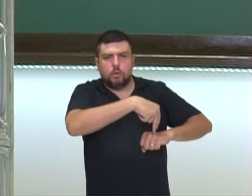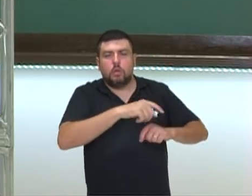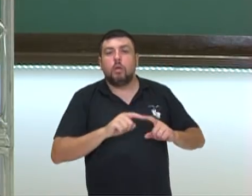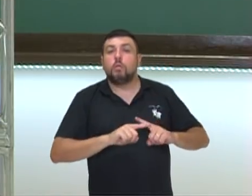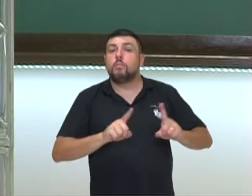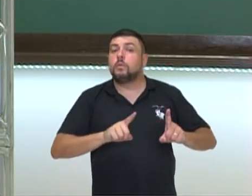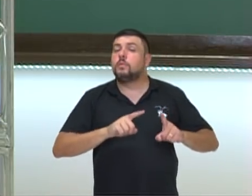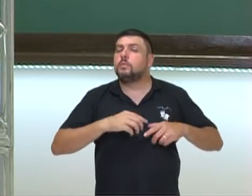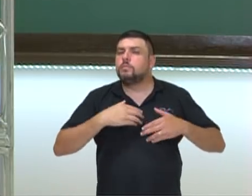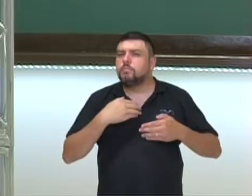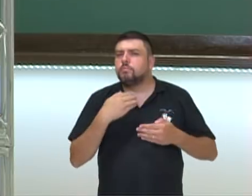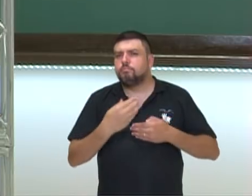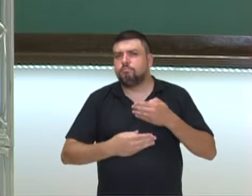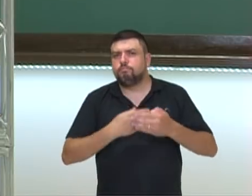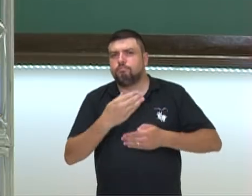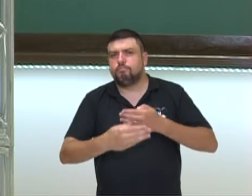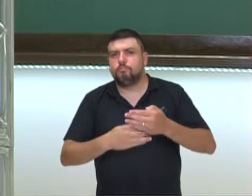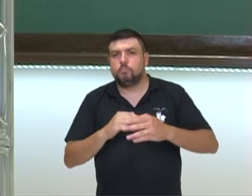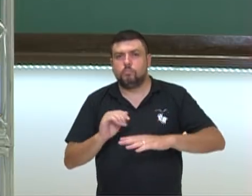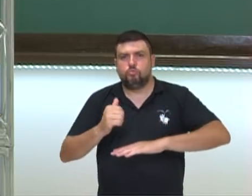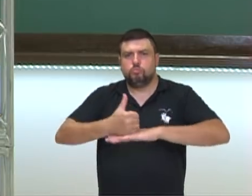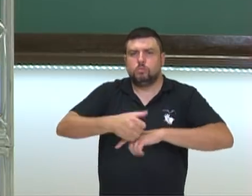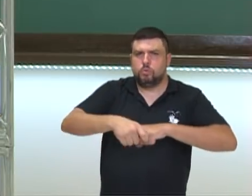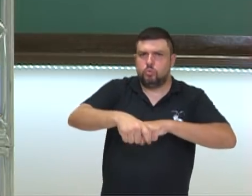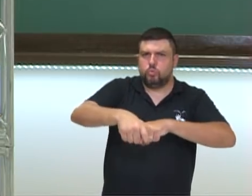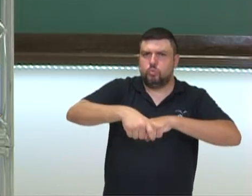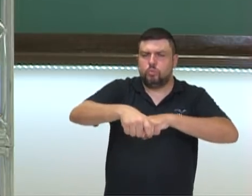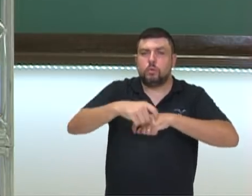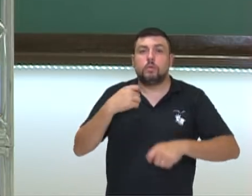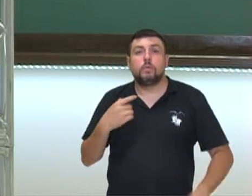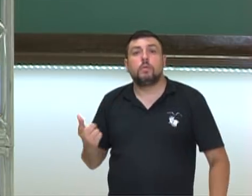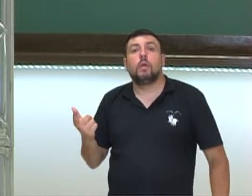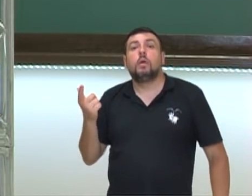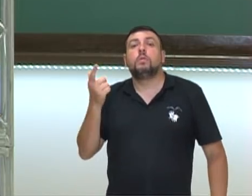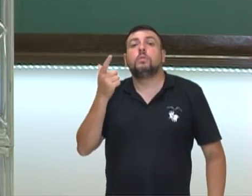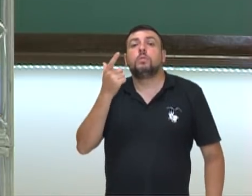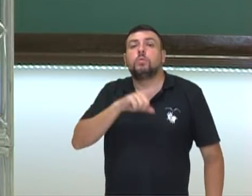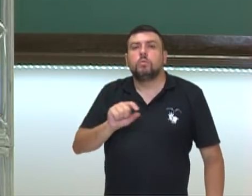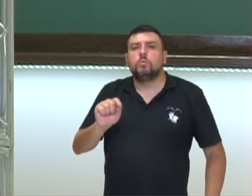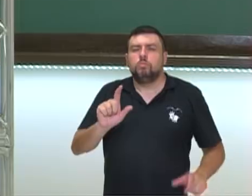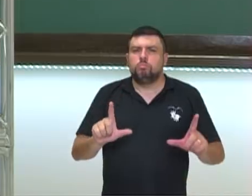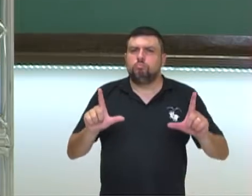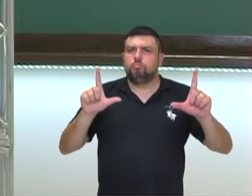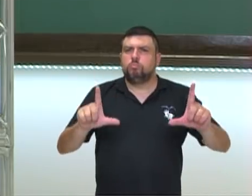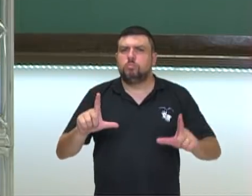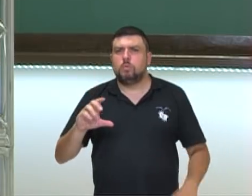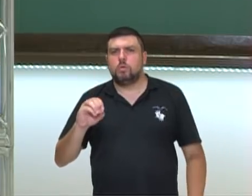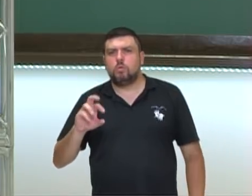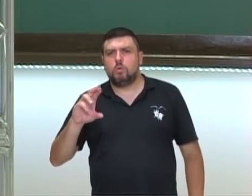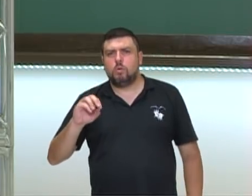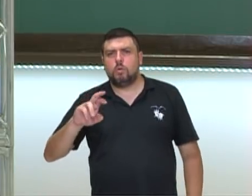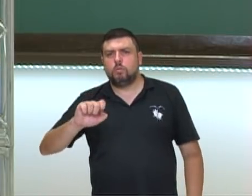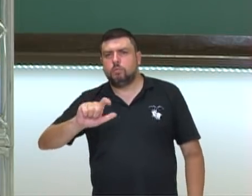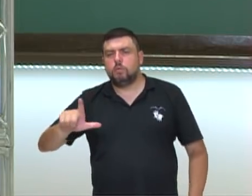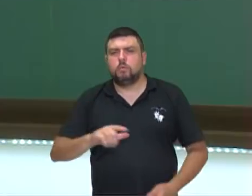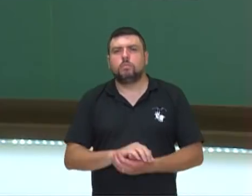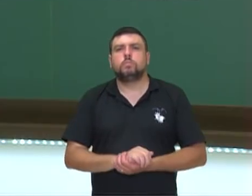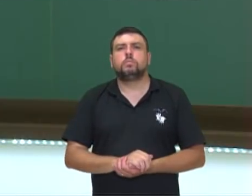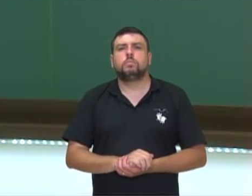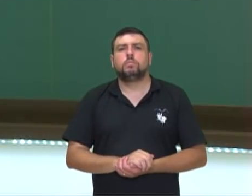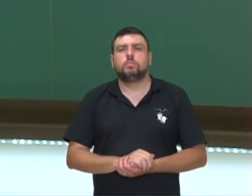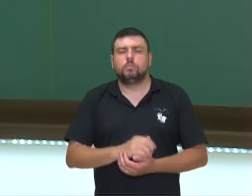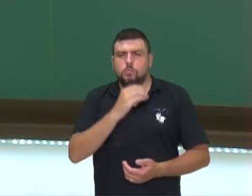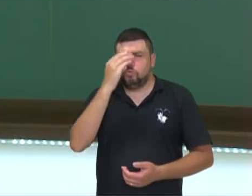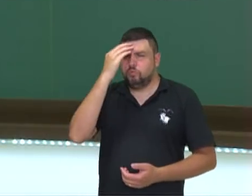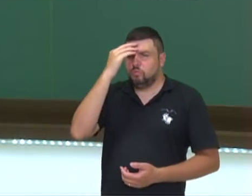grande poder desses fazendeiros os levou também a outros a ter o nome de coronéis. Prestígio e poder ajudaram